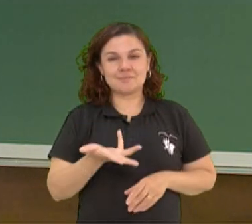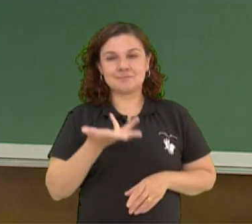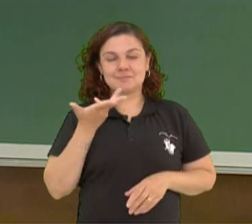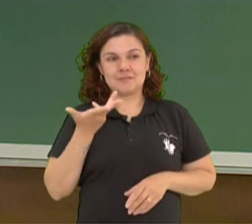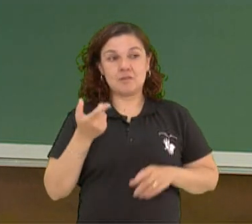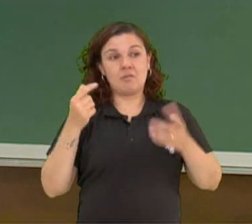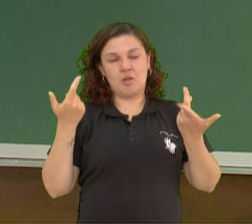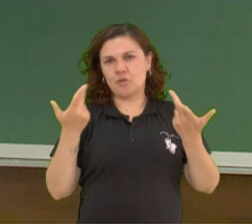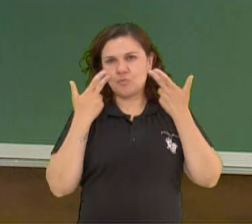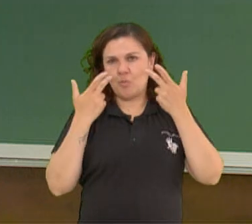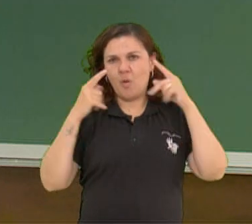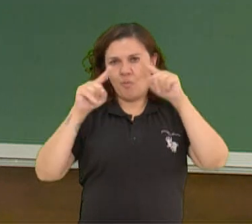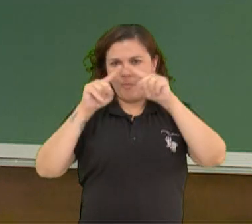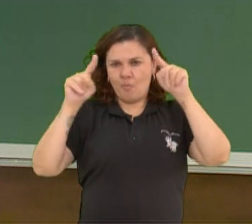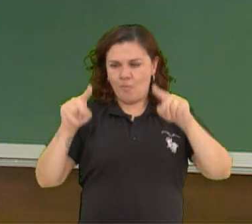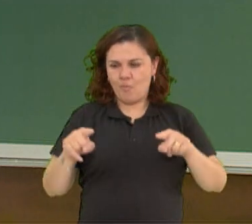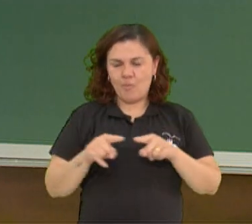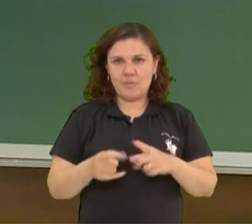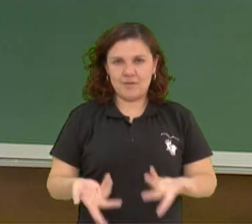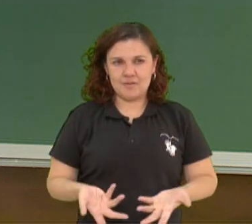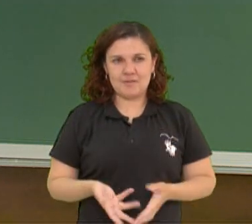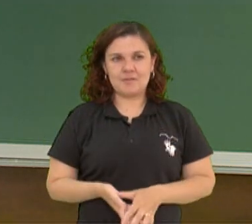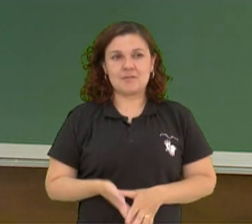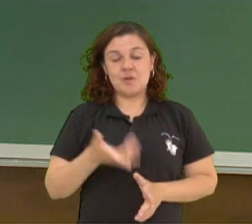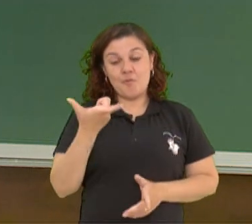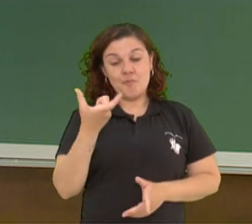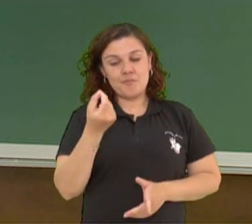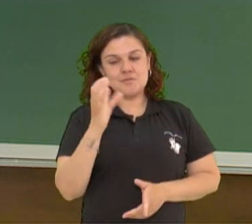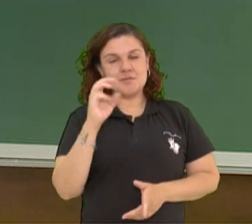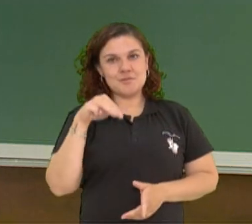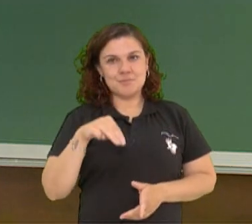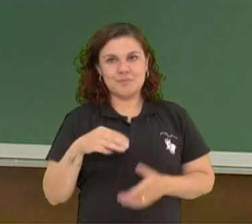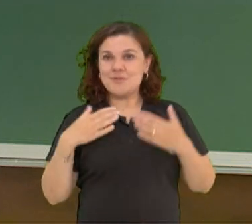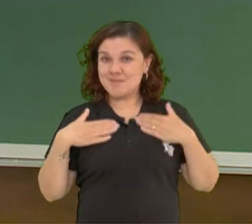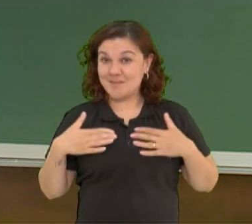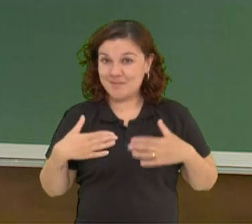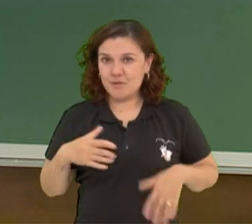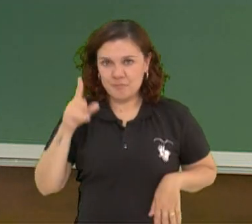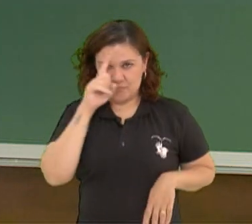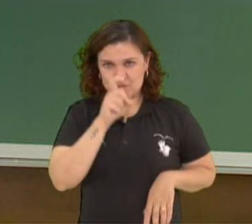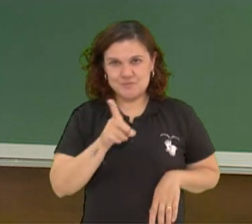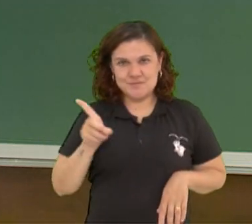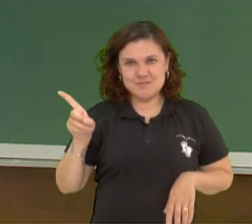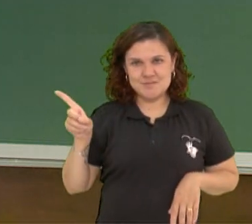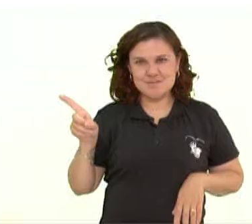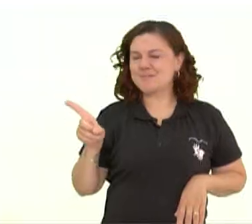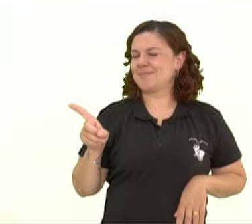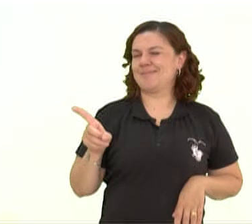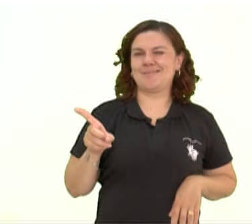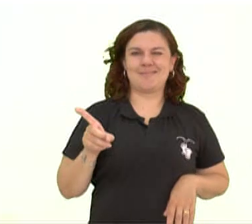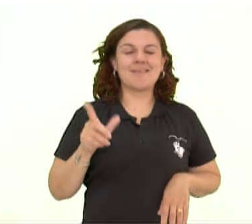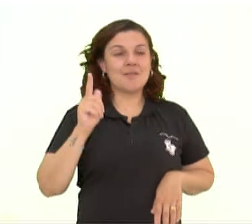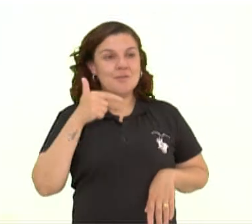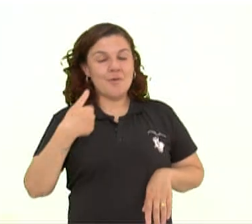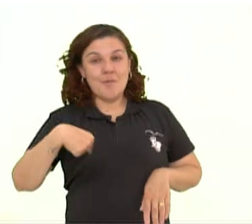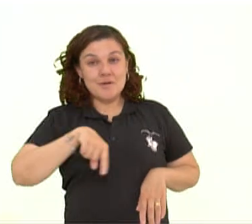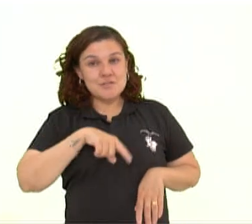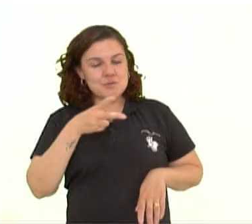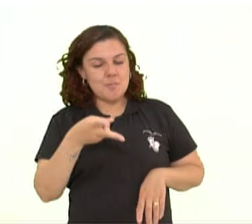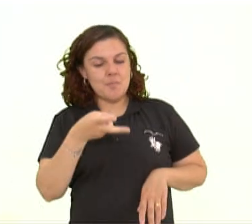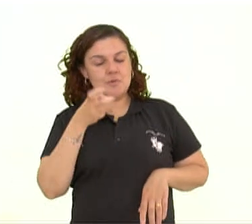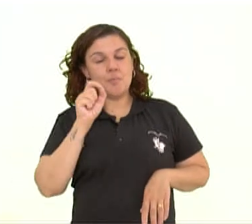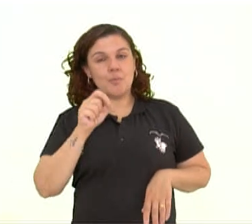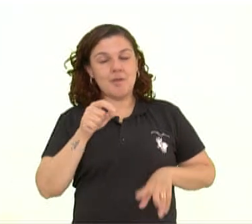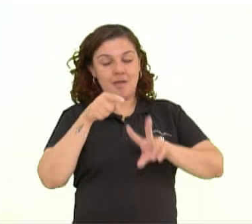lajotas serem quadradas, né? Então, de 20 centímetros. Tranquilo? Então, o que que a gente viu aqui? Que a raiz